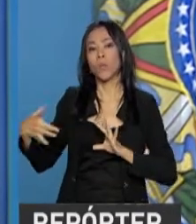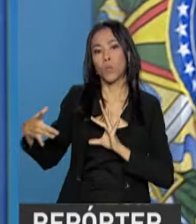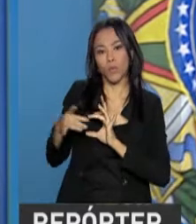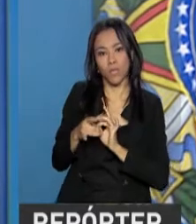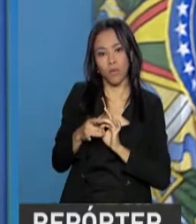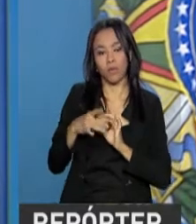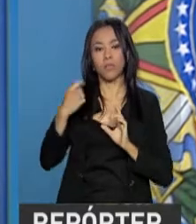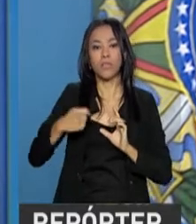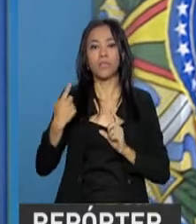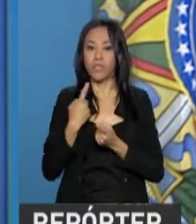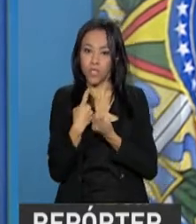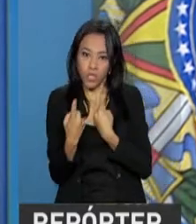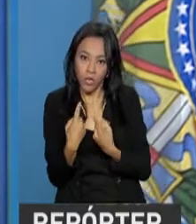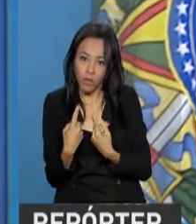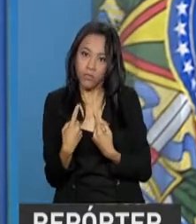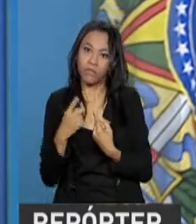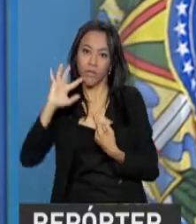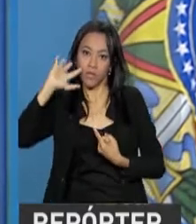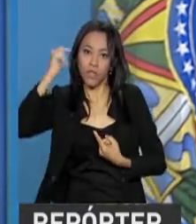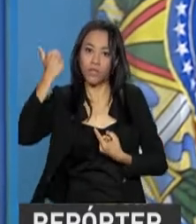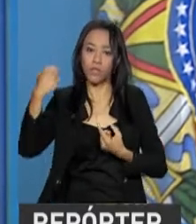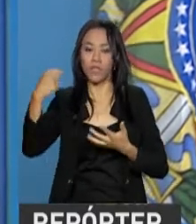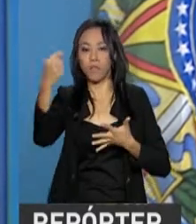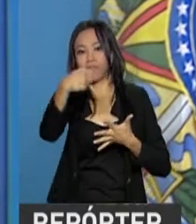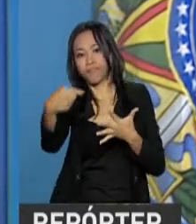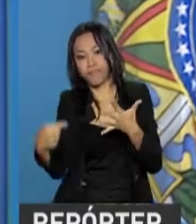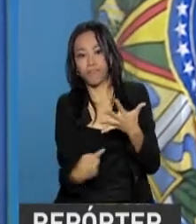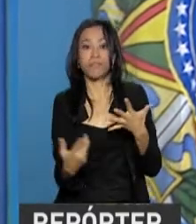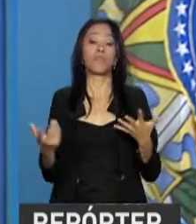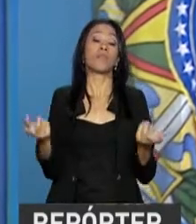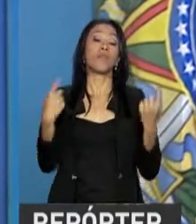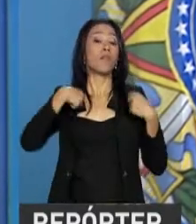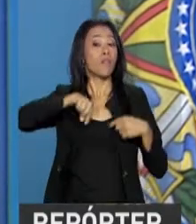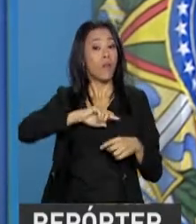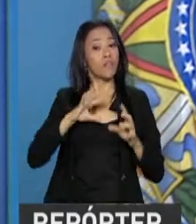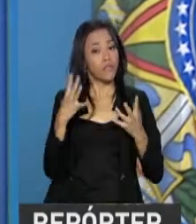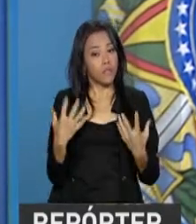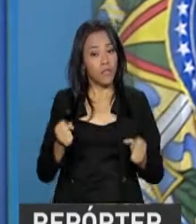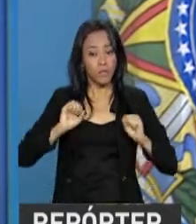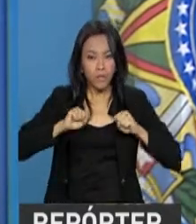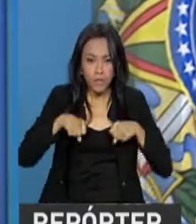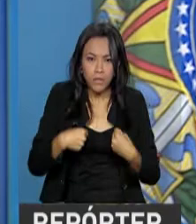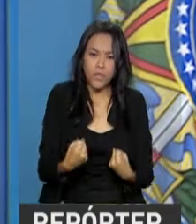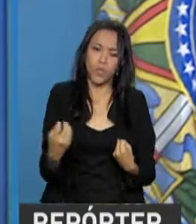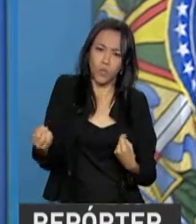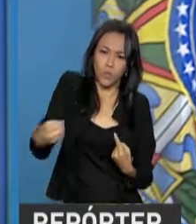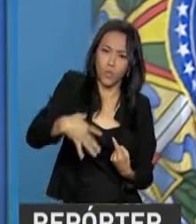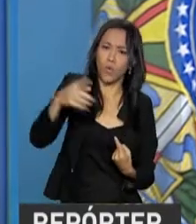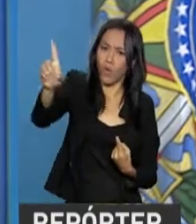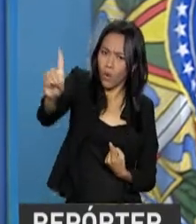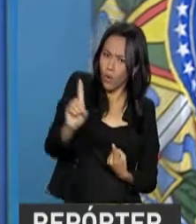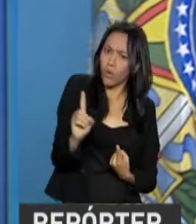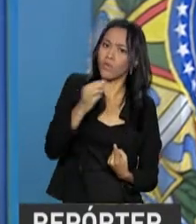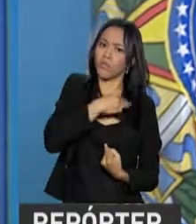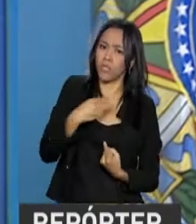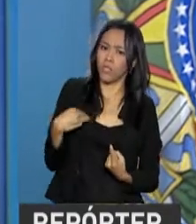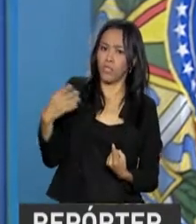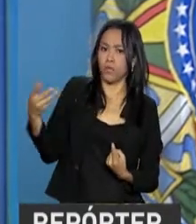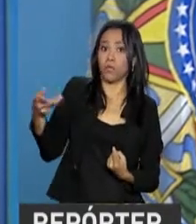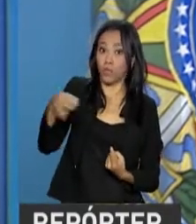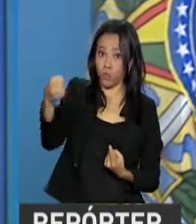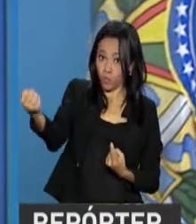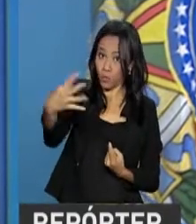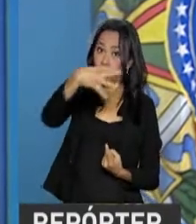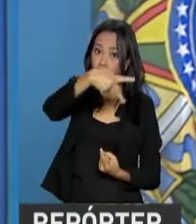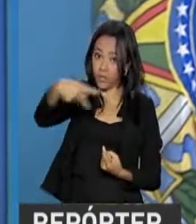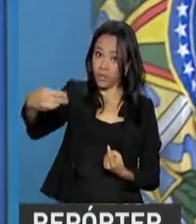Nós continuaremos a dedicar toda a nossa energia, com os novos ministros, presidente da Caixa agora,